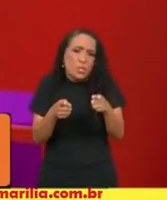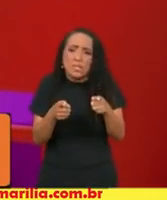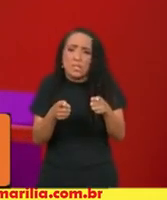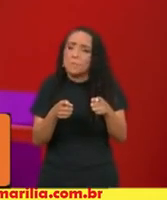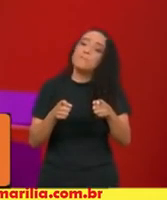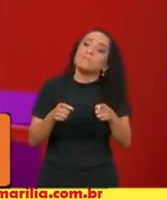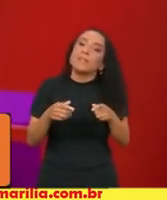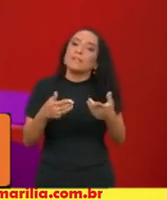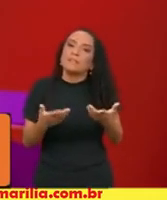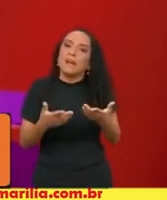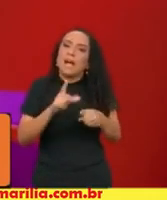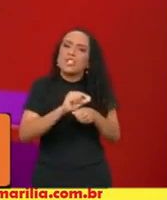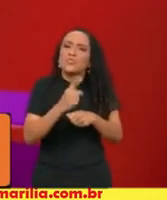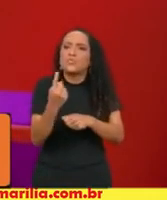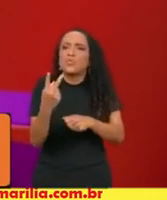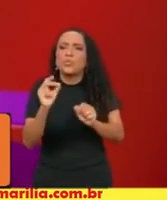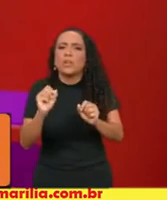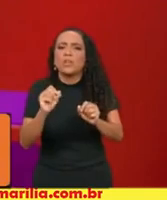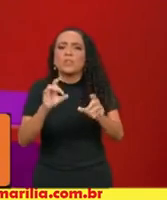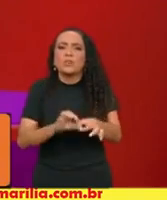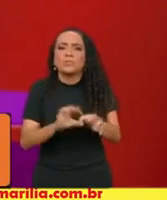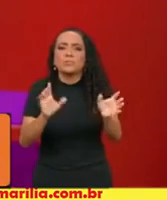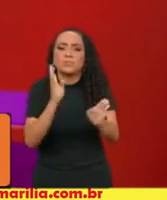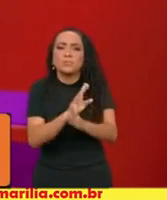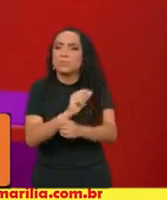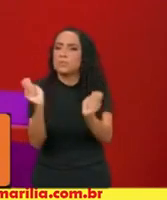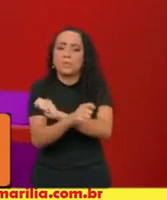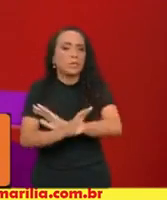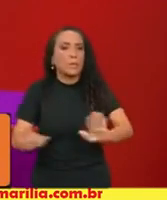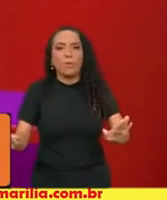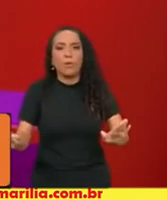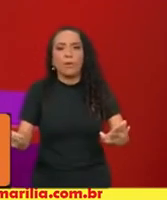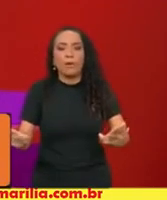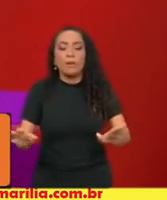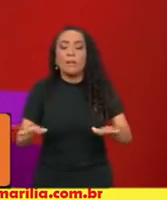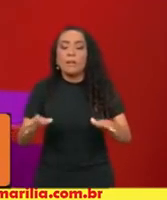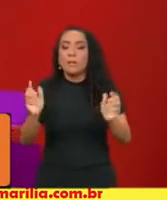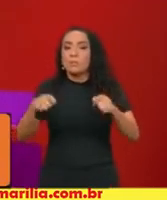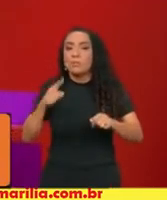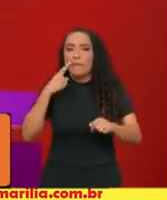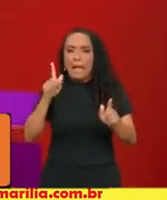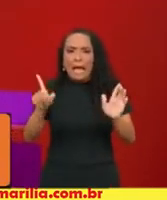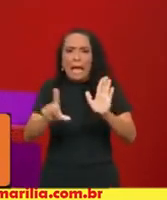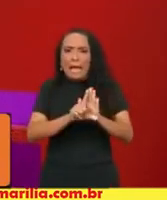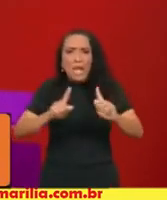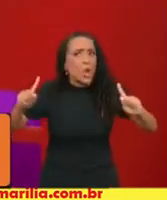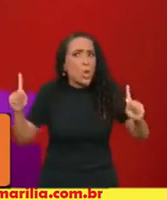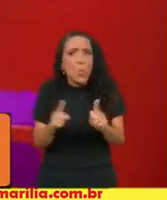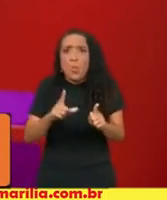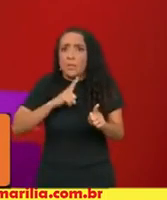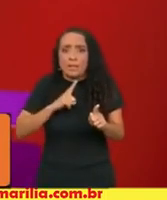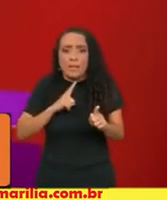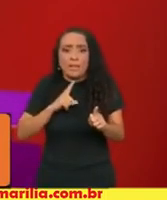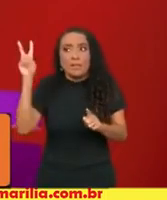no Brasil, artigo 1, artigo 2, revogam-se as disposições em contrário. Acabou. É provavelmente uma das leis mais curtas né,